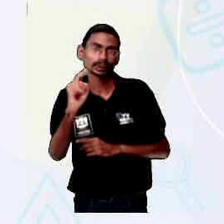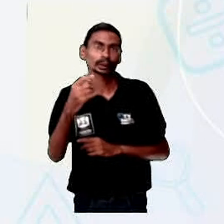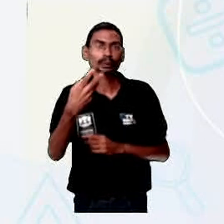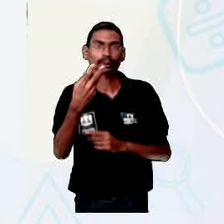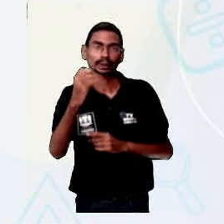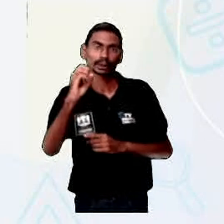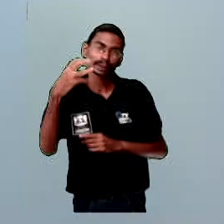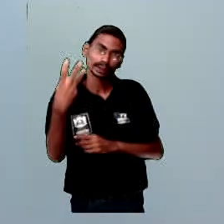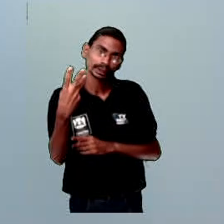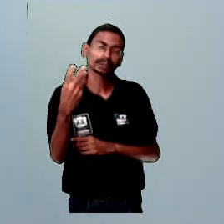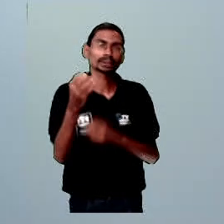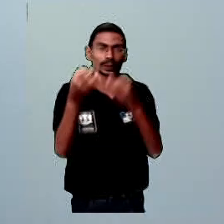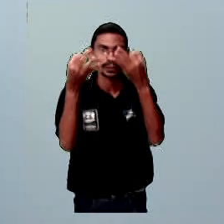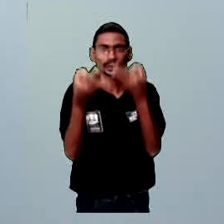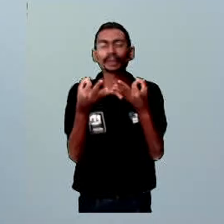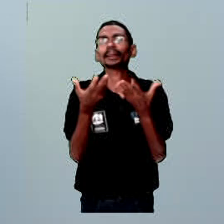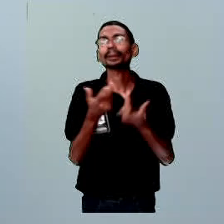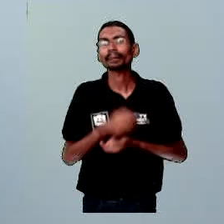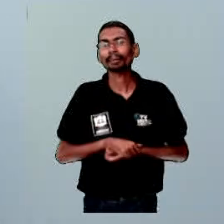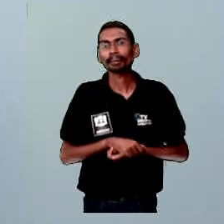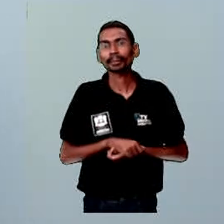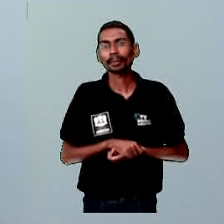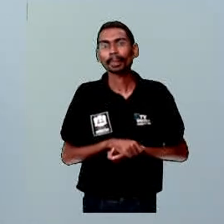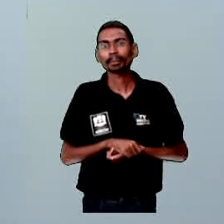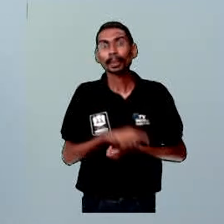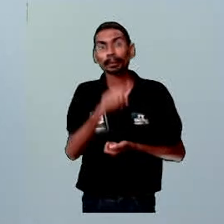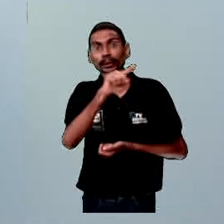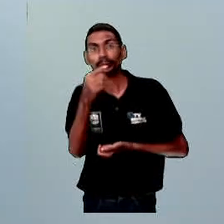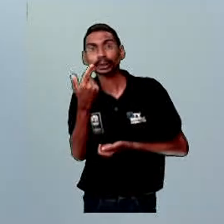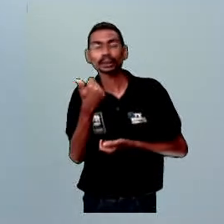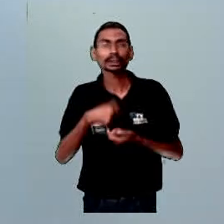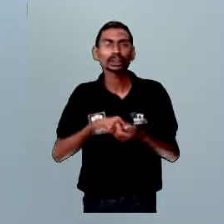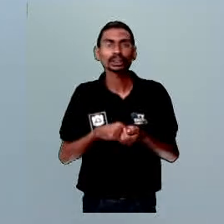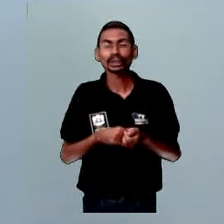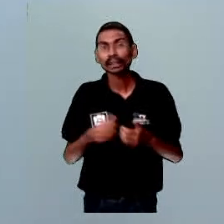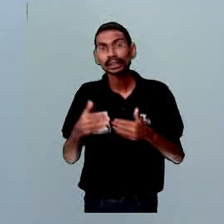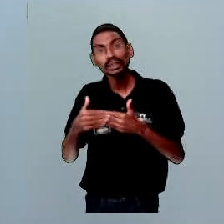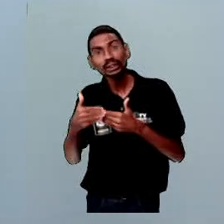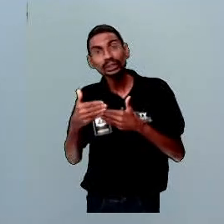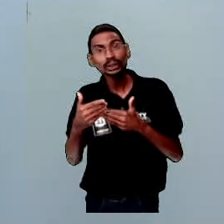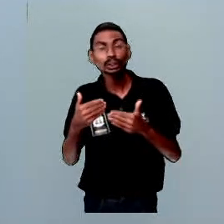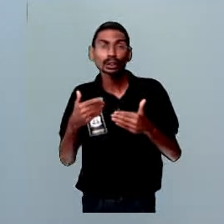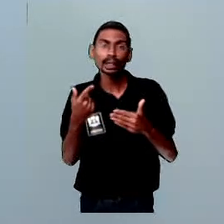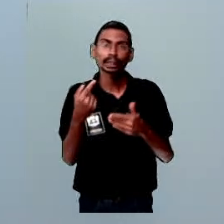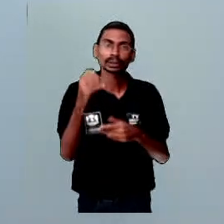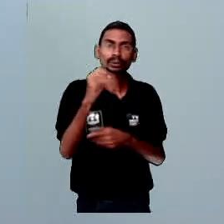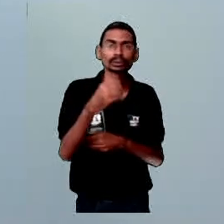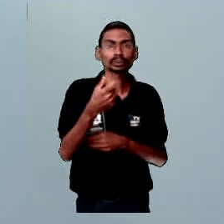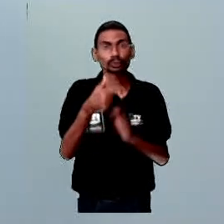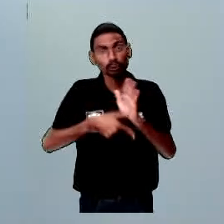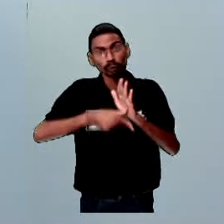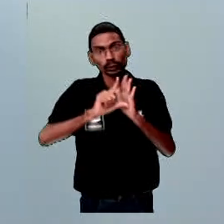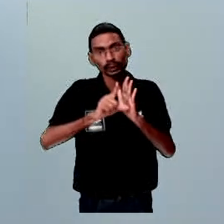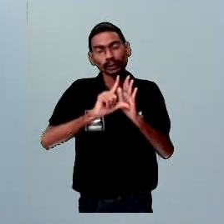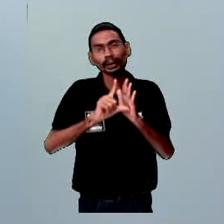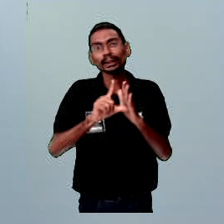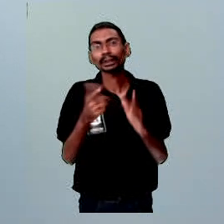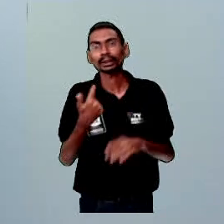403, certo? Para subtrair e chegar no antecessor, a gente tem que fazer menos uma unidade para calcular esse